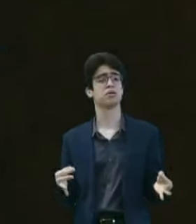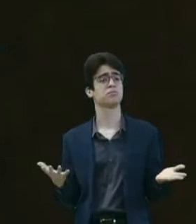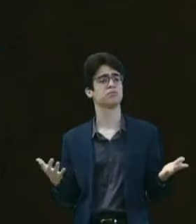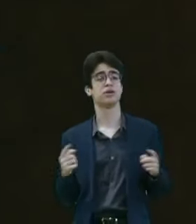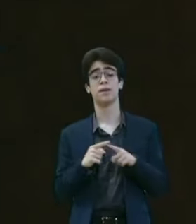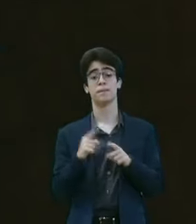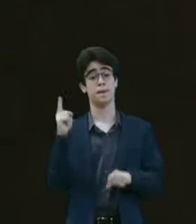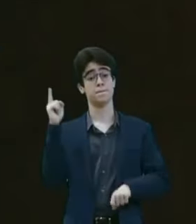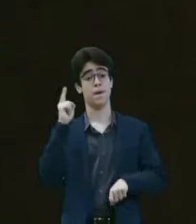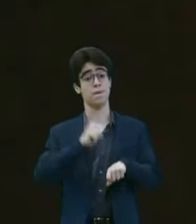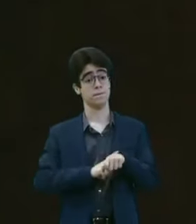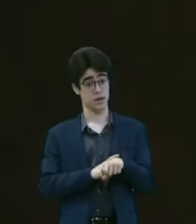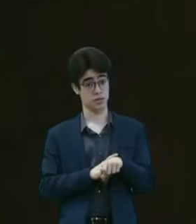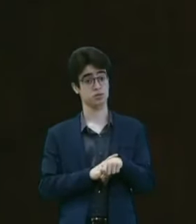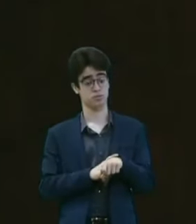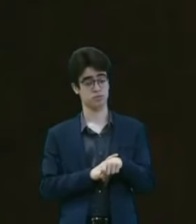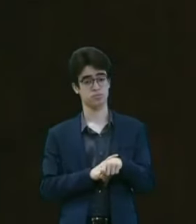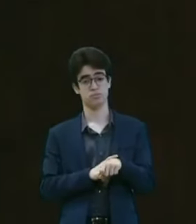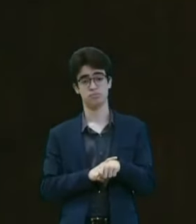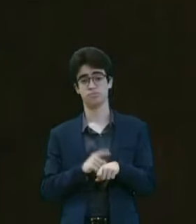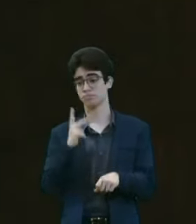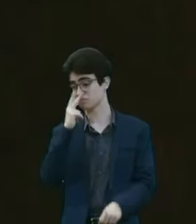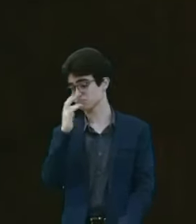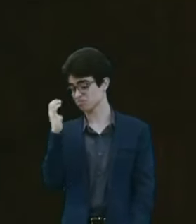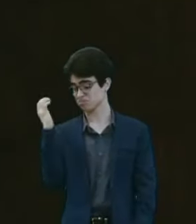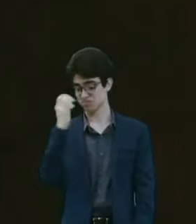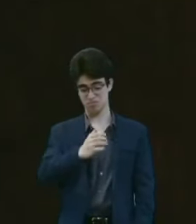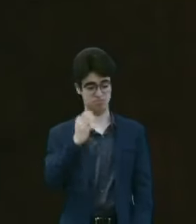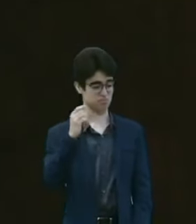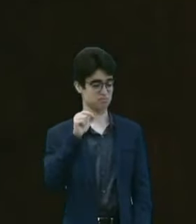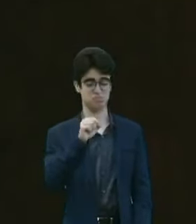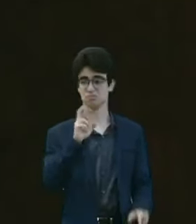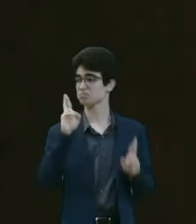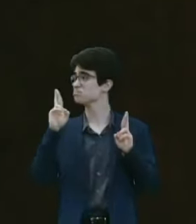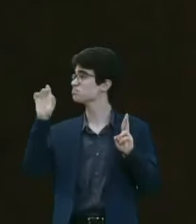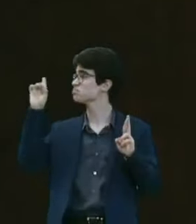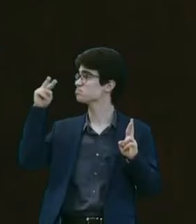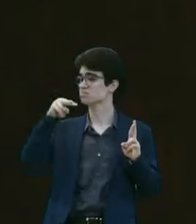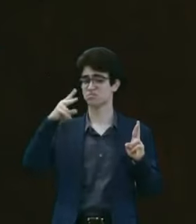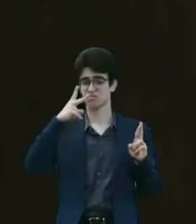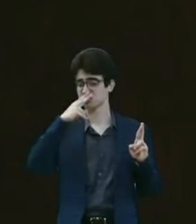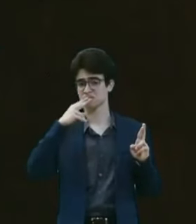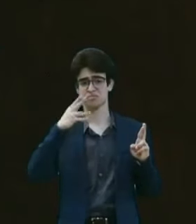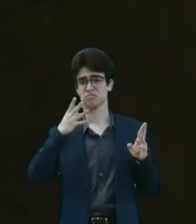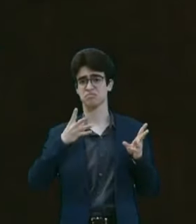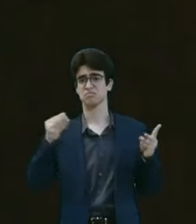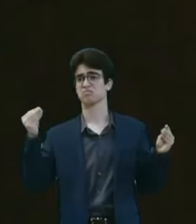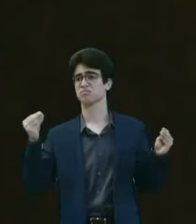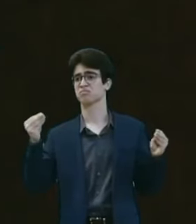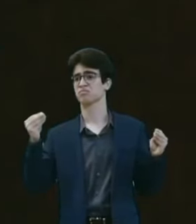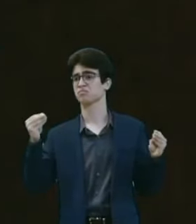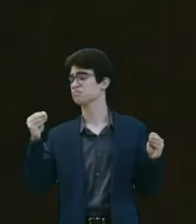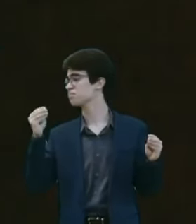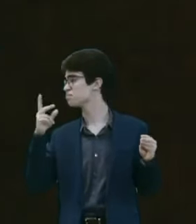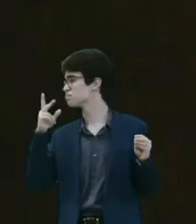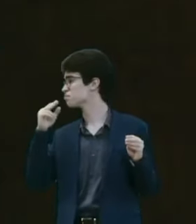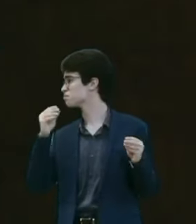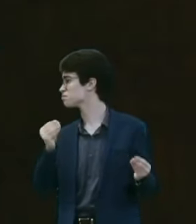Mas em determinado momento, Caim frustra as expectativas primeiro do Senhor. Lhe entrega uma oferta que não o